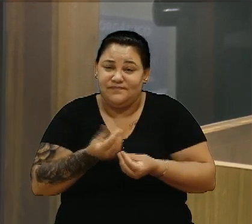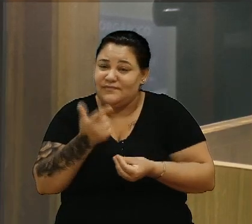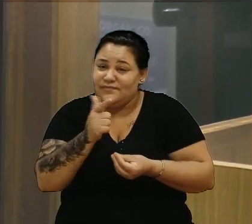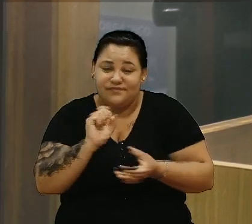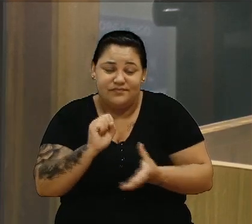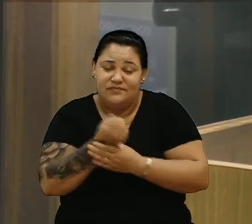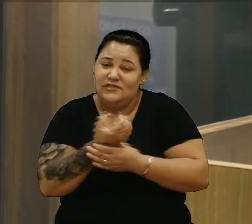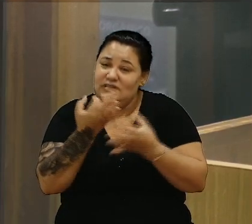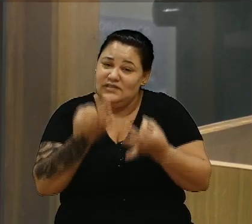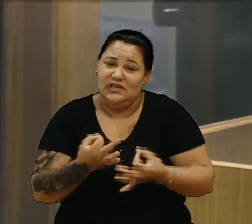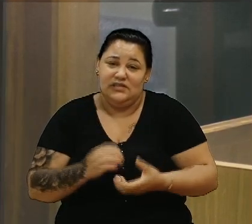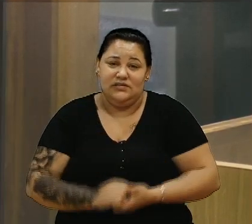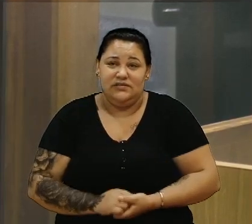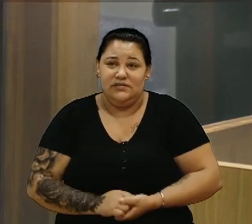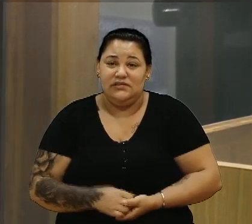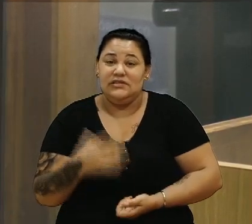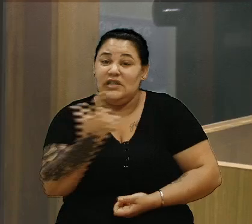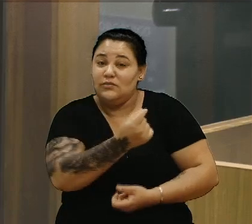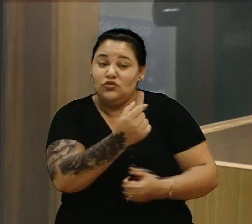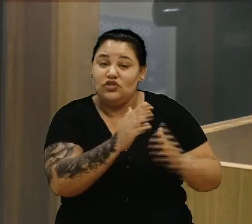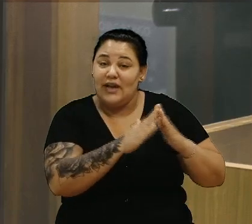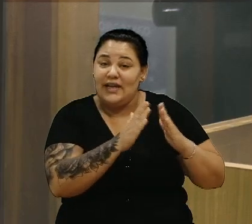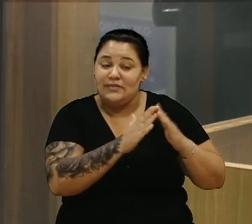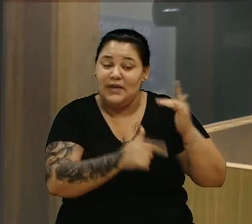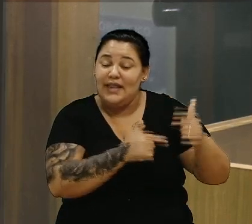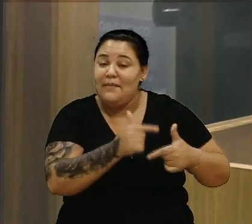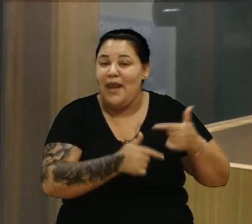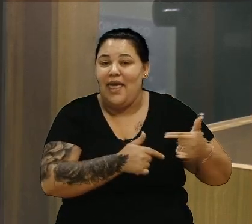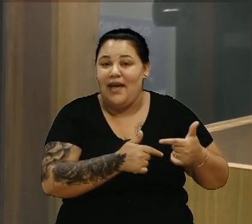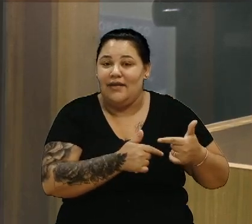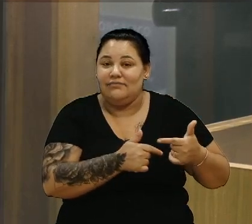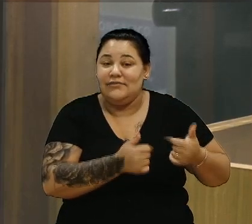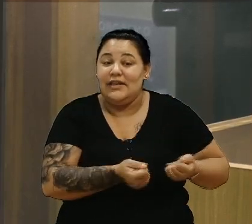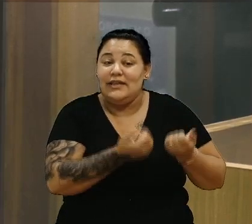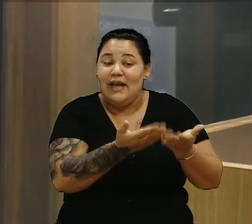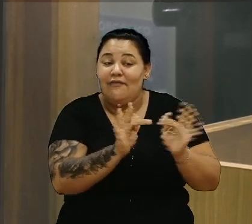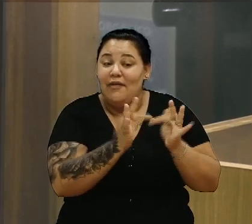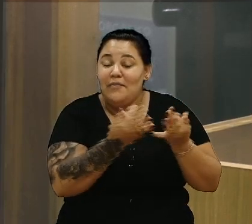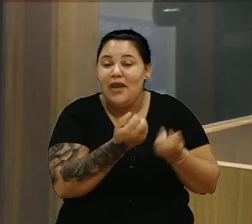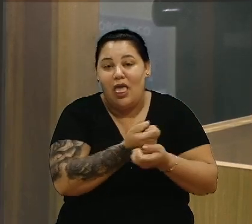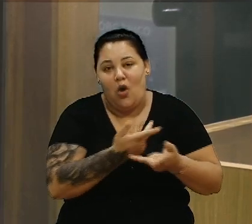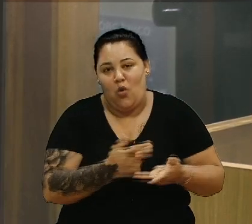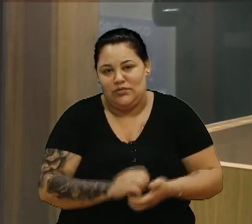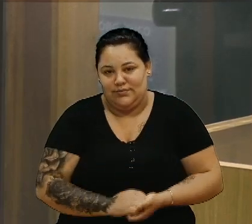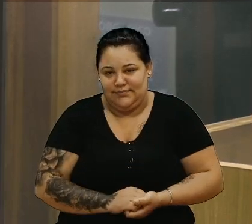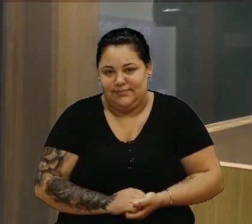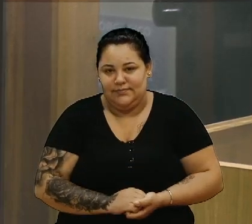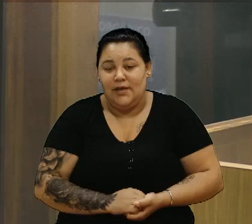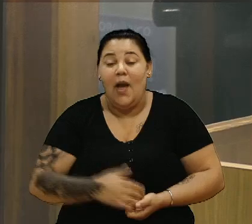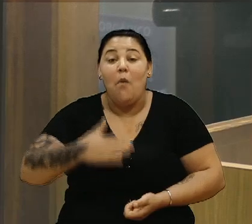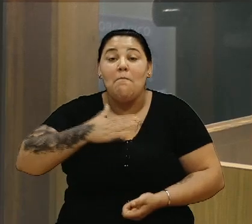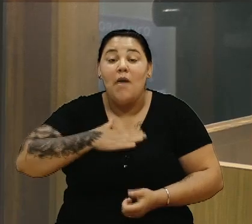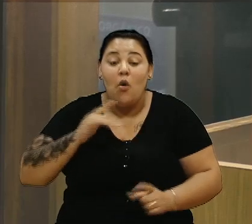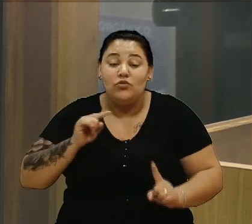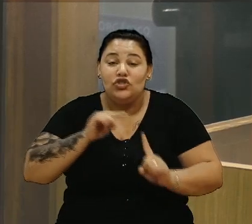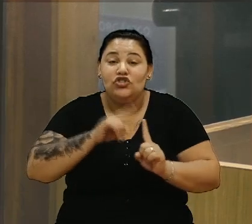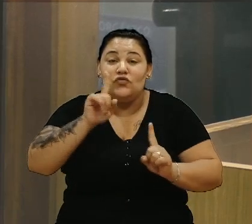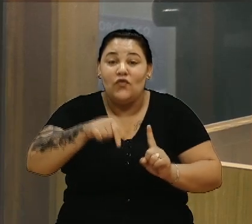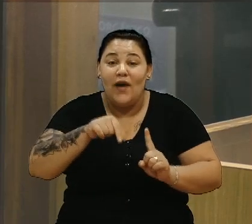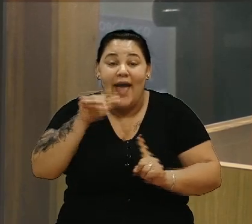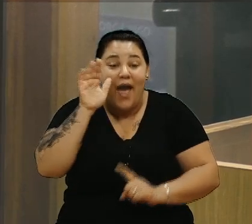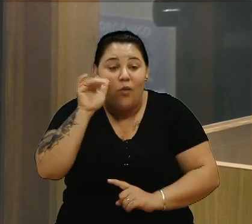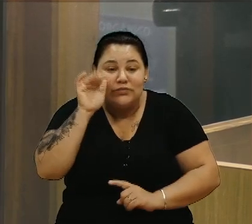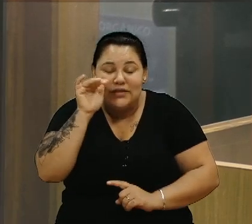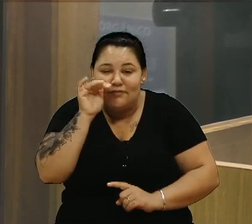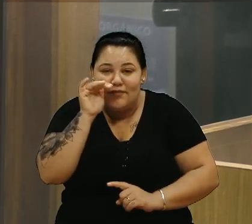segurança apropriada. Saímos de casa para trabalhar e dar o que a nossa família merece e precisa. A minha intenção é fiscalizar e fazer a coisa certa,